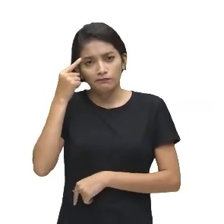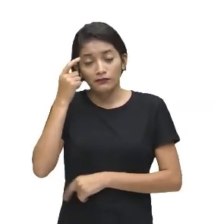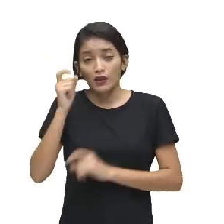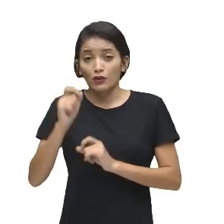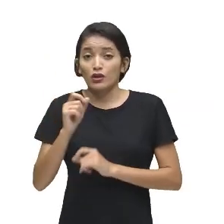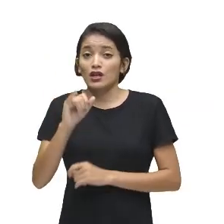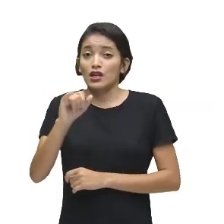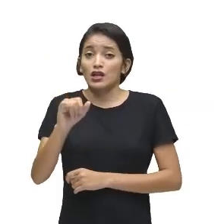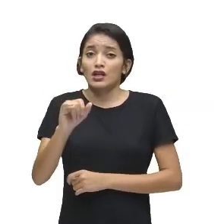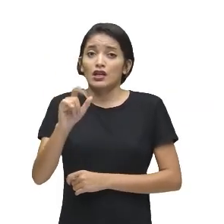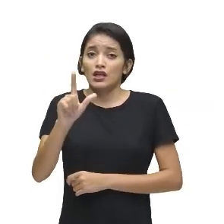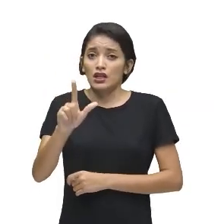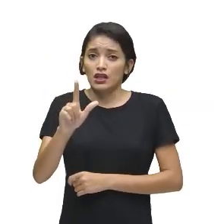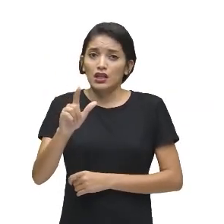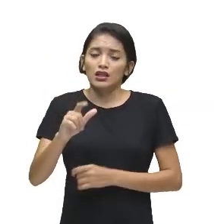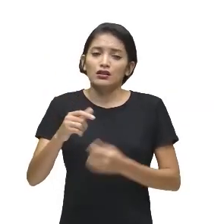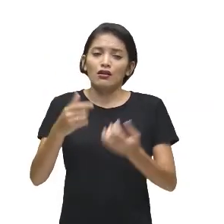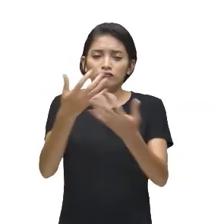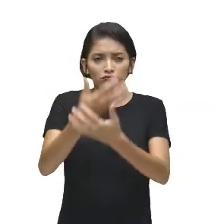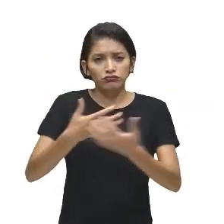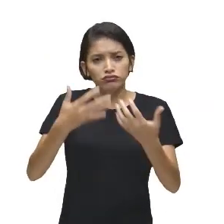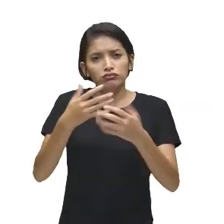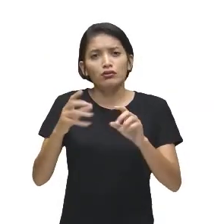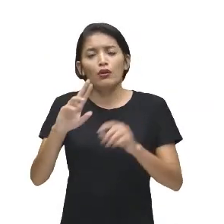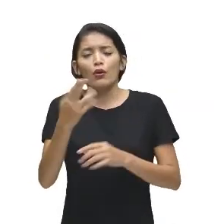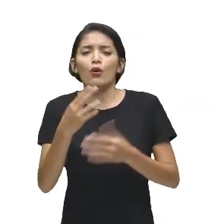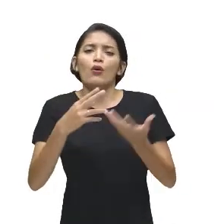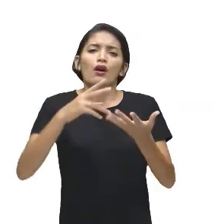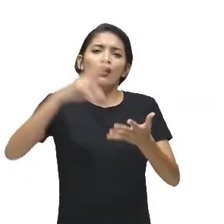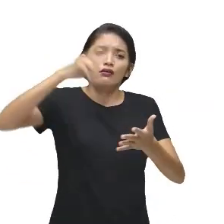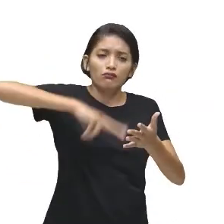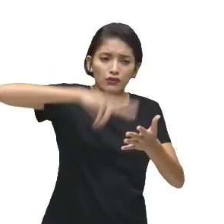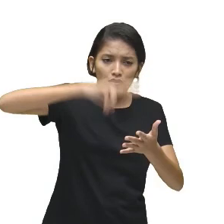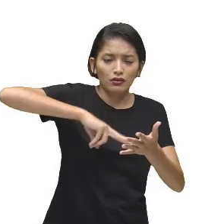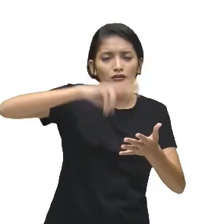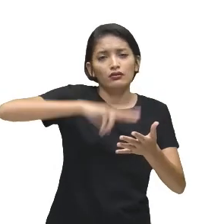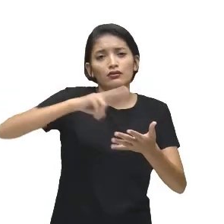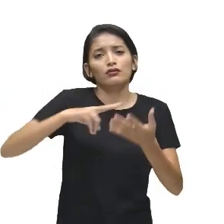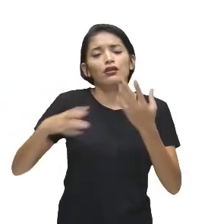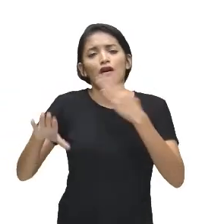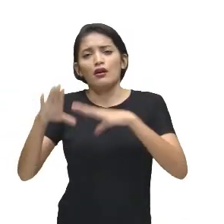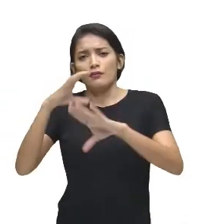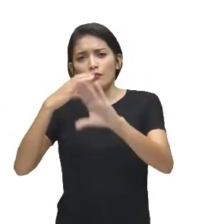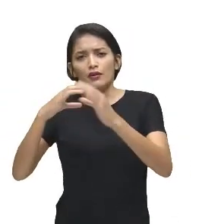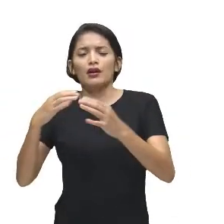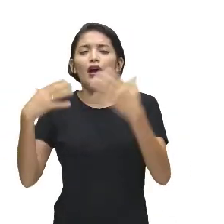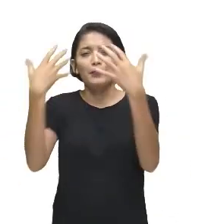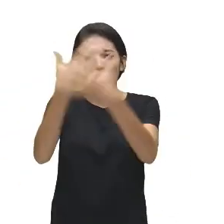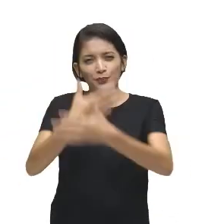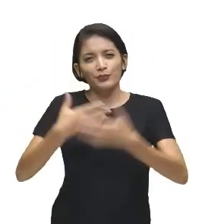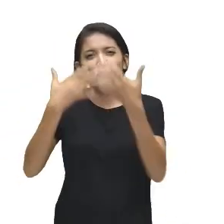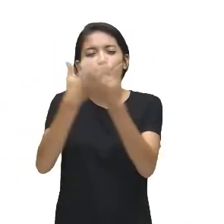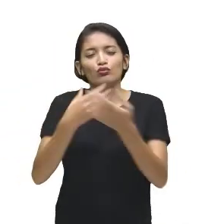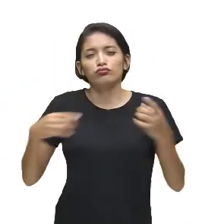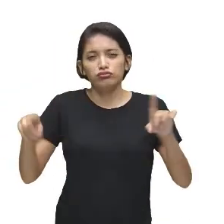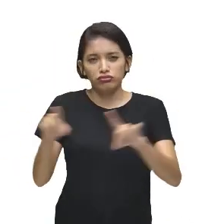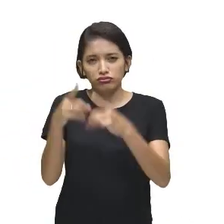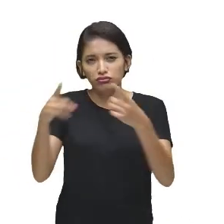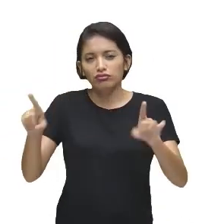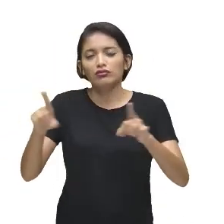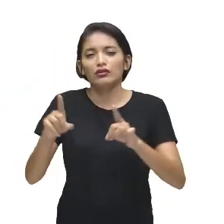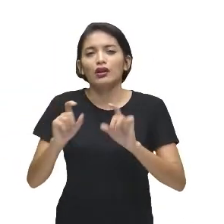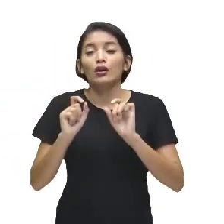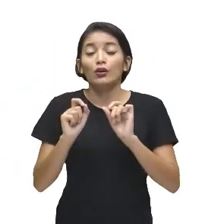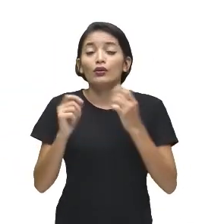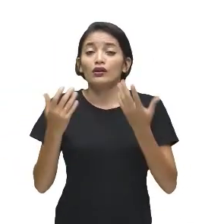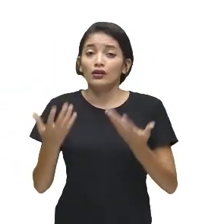liturgia? São as leituras? São os cânticos, a música? É